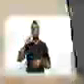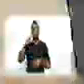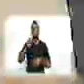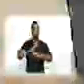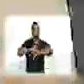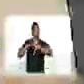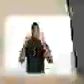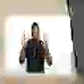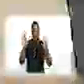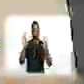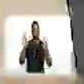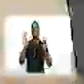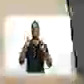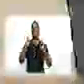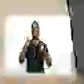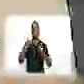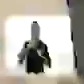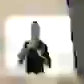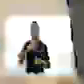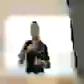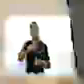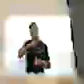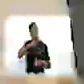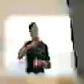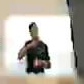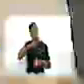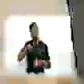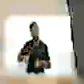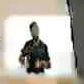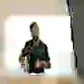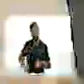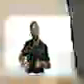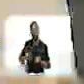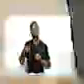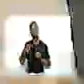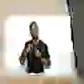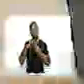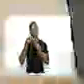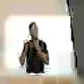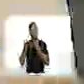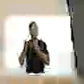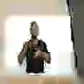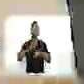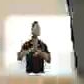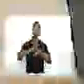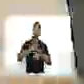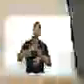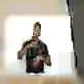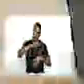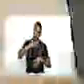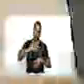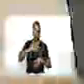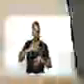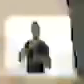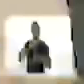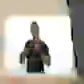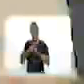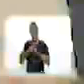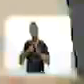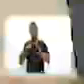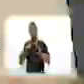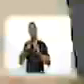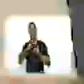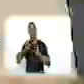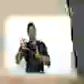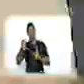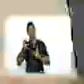esclarecido eles passam o meu telefone particular o particular não que é do sai que tá comigo e a pessoa pode vir